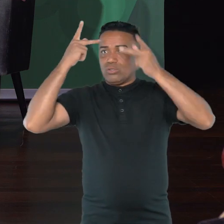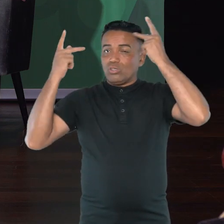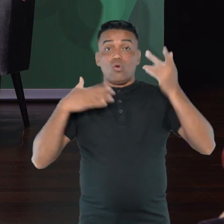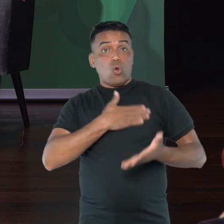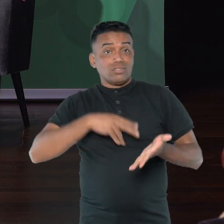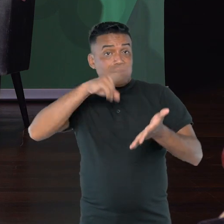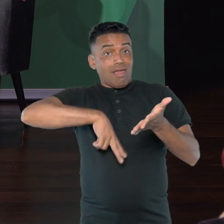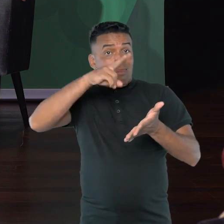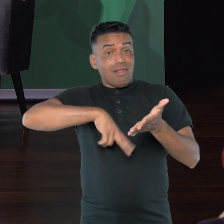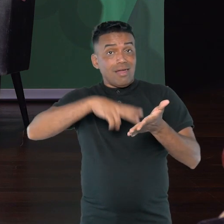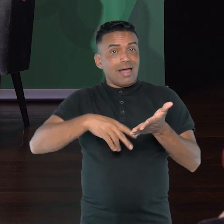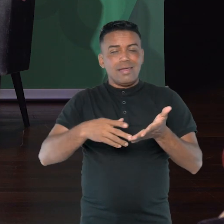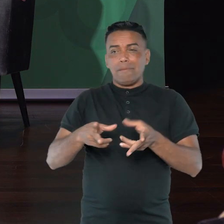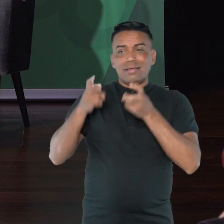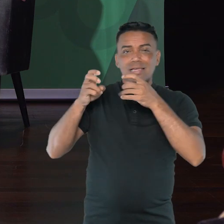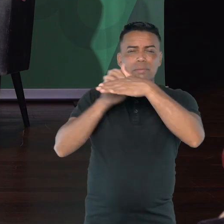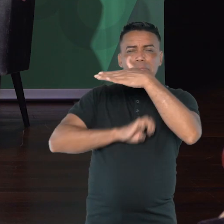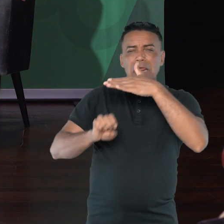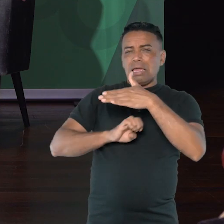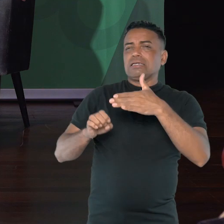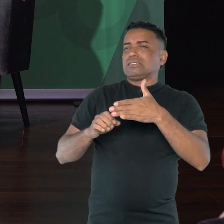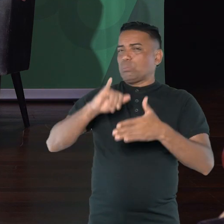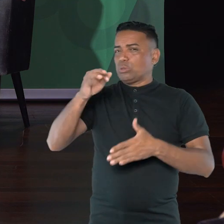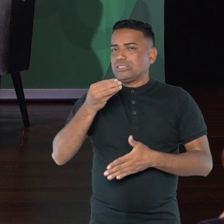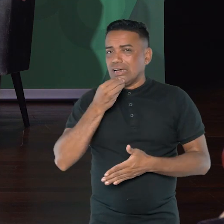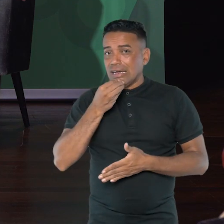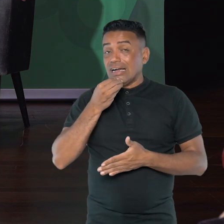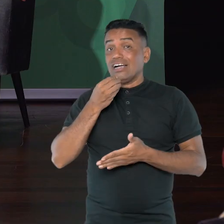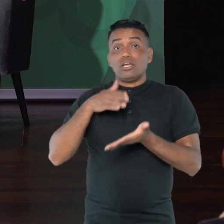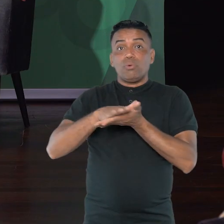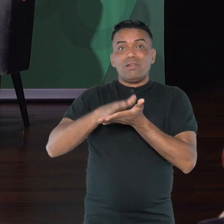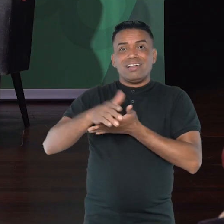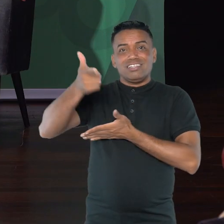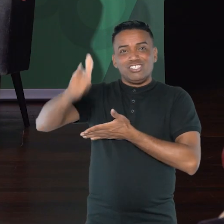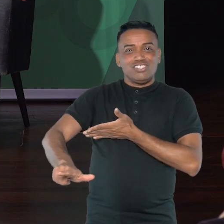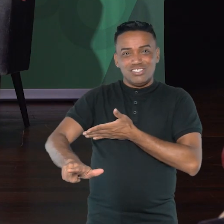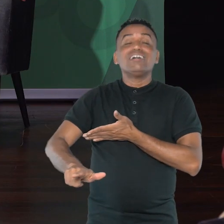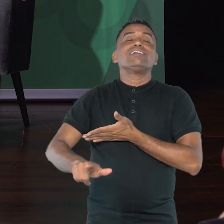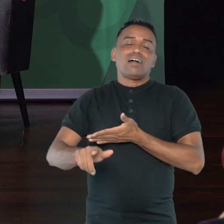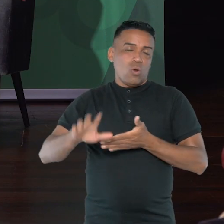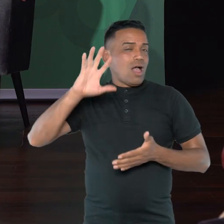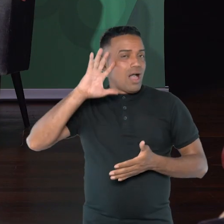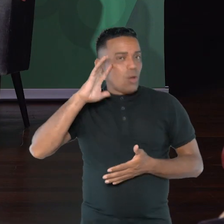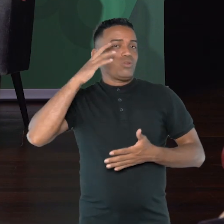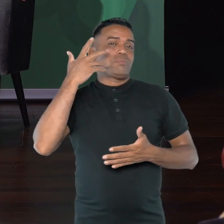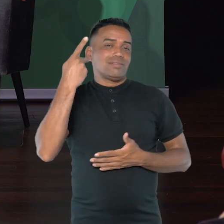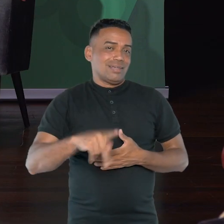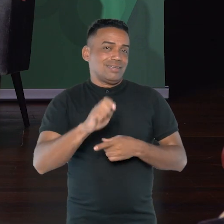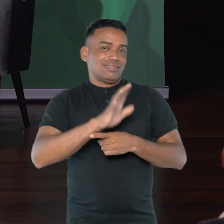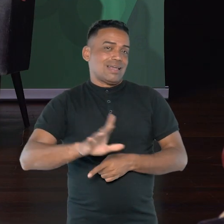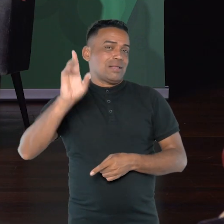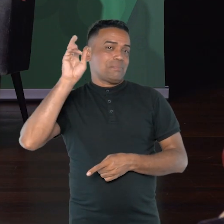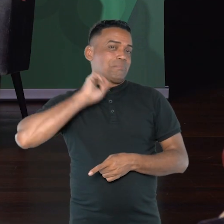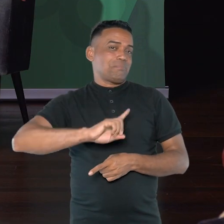leitores, até que, obviamente, uma editora percebe uma grande oportunidade e faz uma reedição. Mas esse foi, de novo, um fenômeno mineiro.